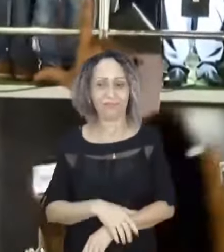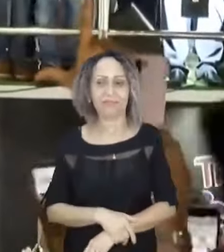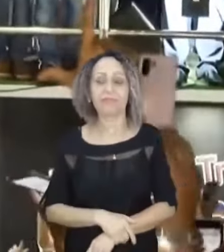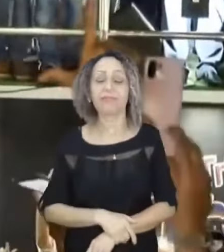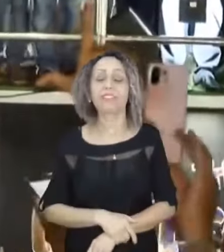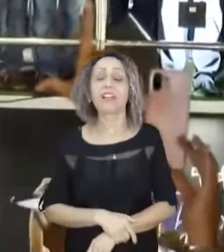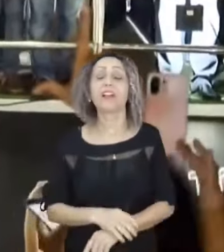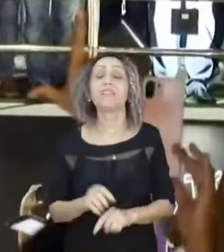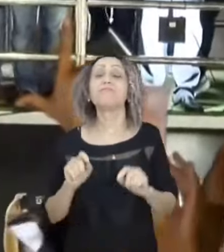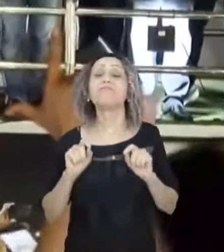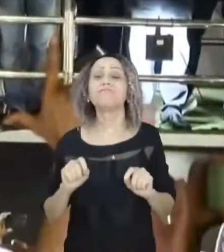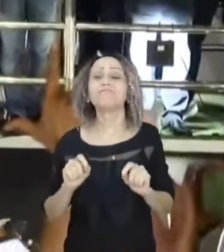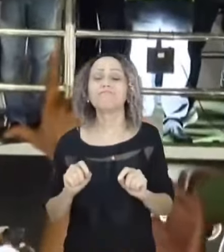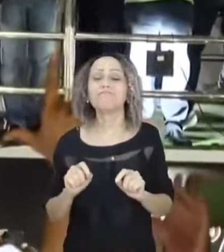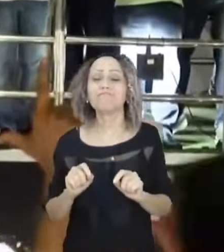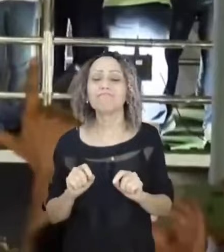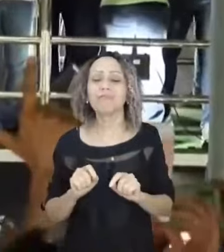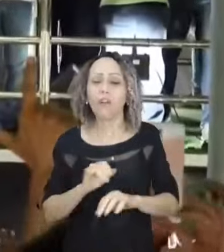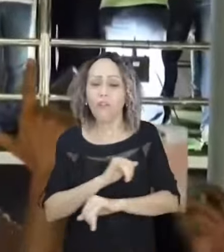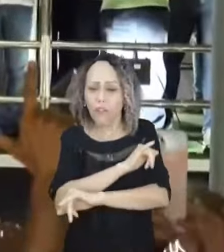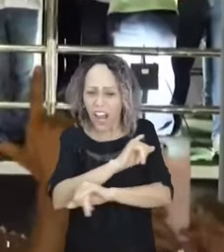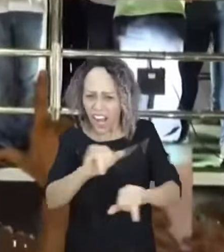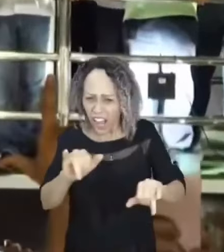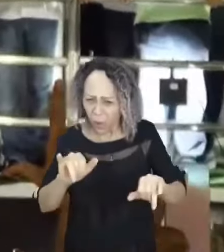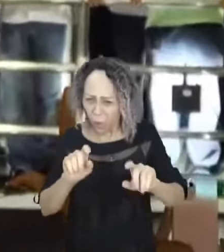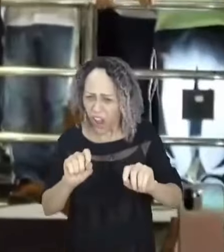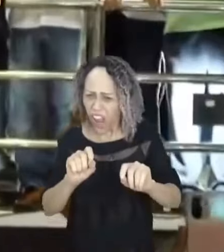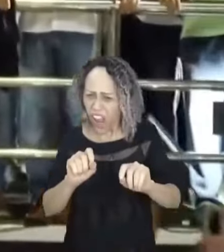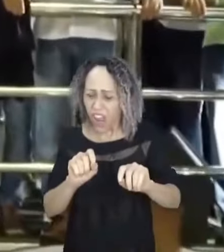eu queria dizer para vocês